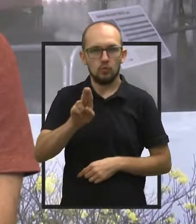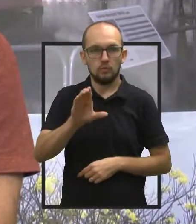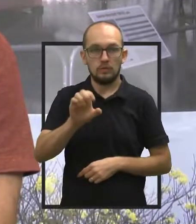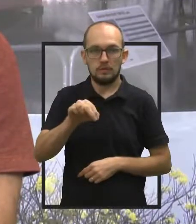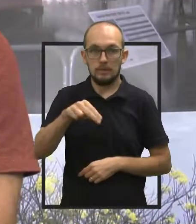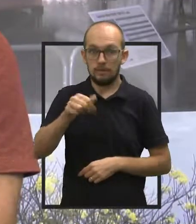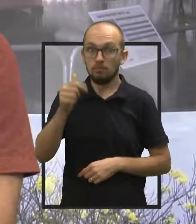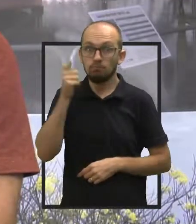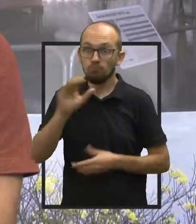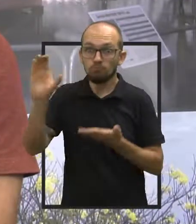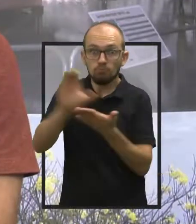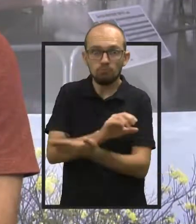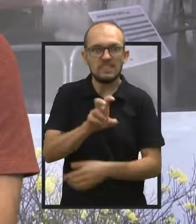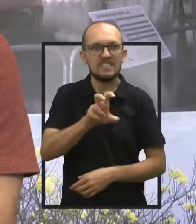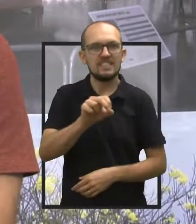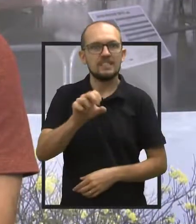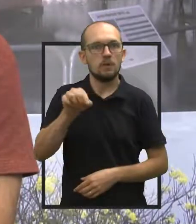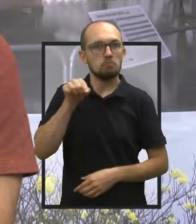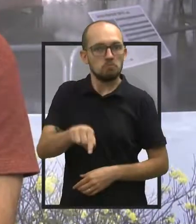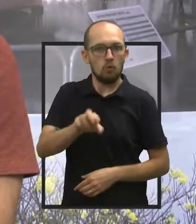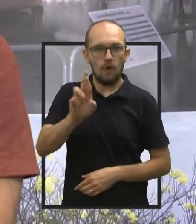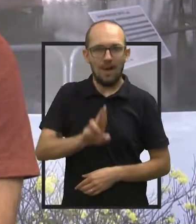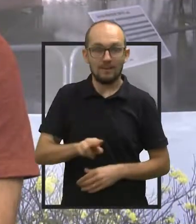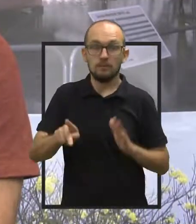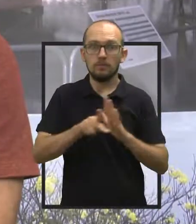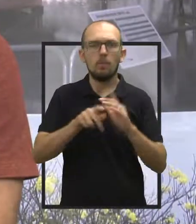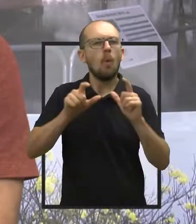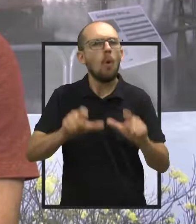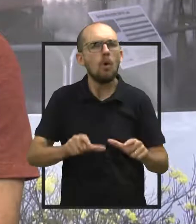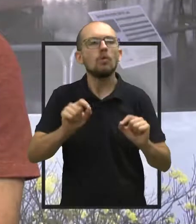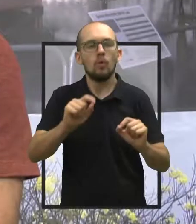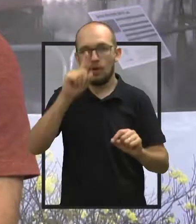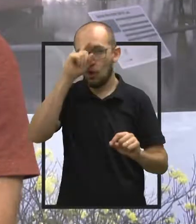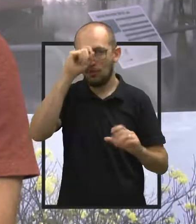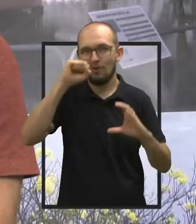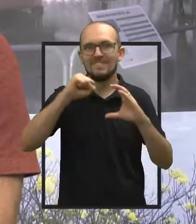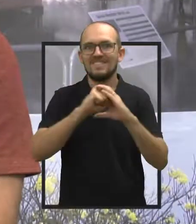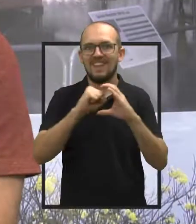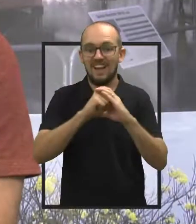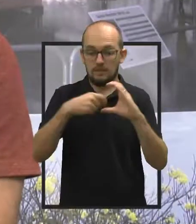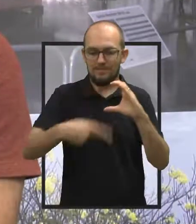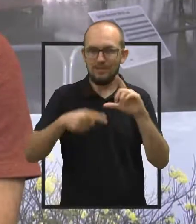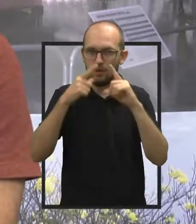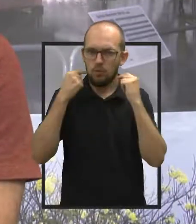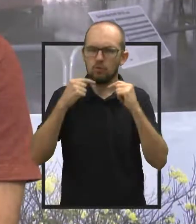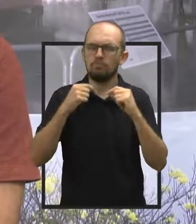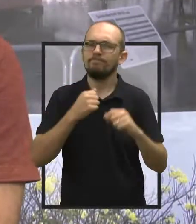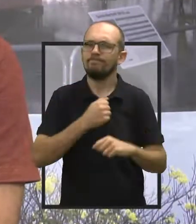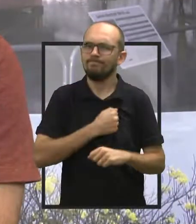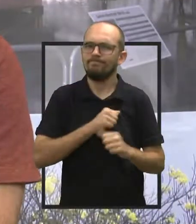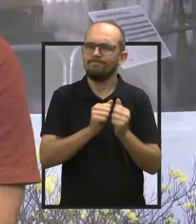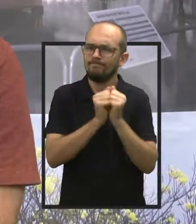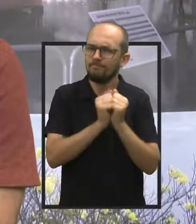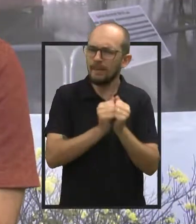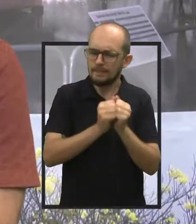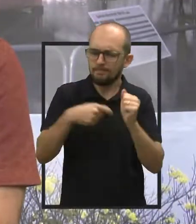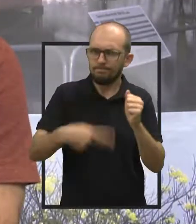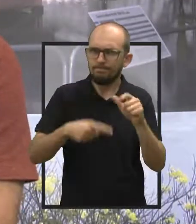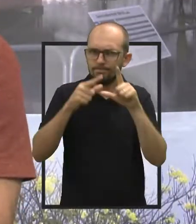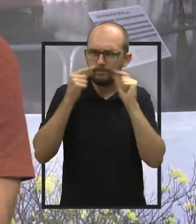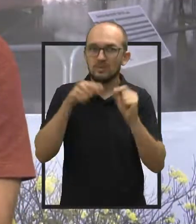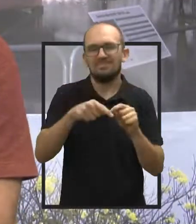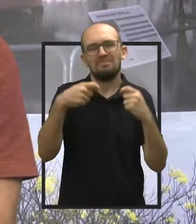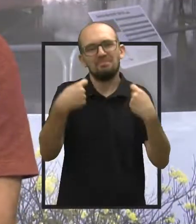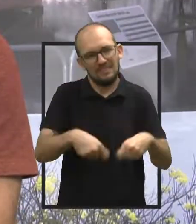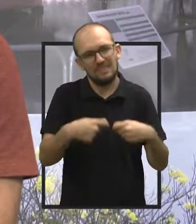R$500 mil para a Santa Casa de Jaú. A Santa Casa de Jaú é uma parceira da cidade, né? É uma entidade que necessita e que está precisando